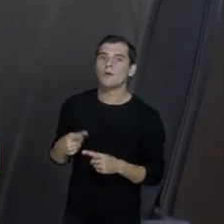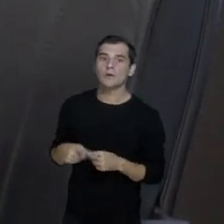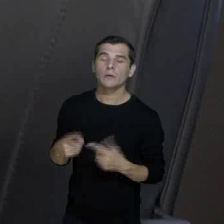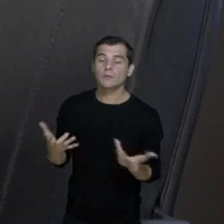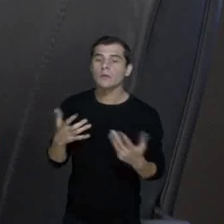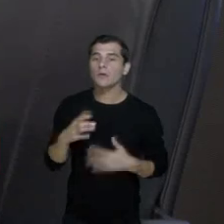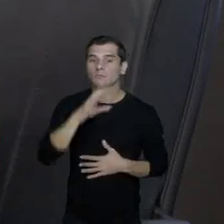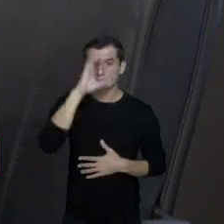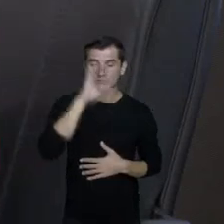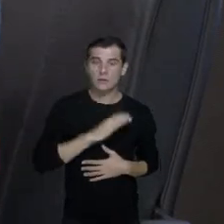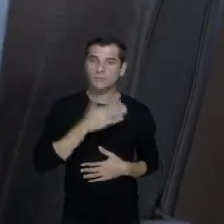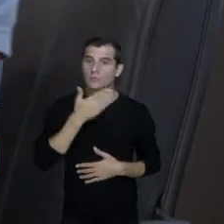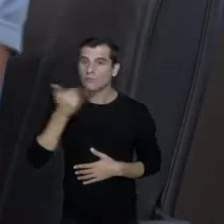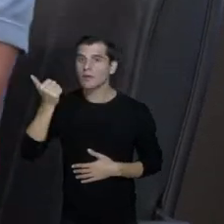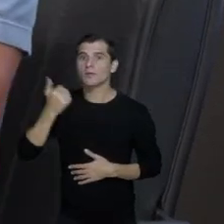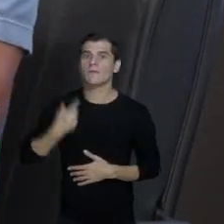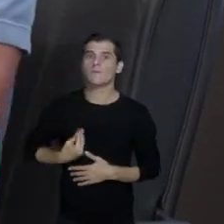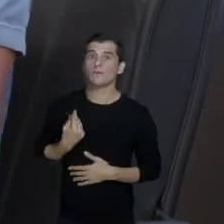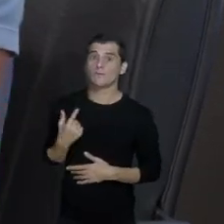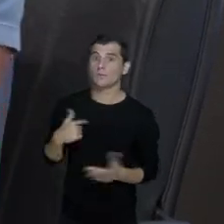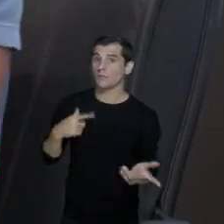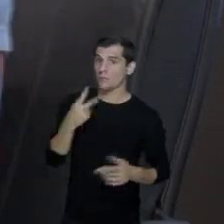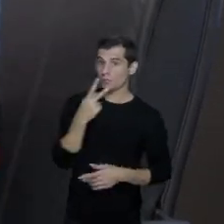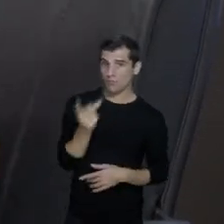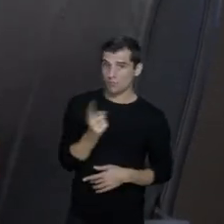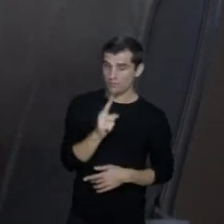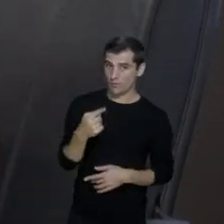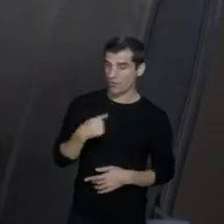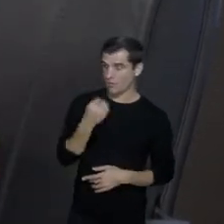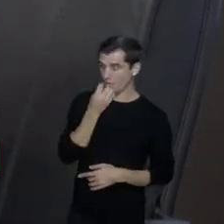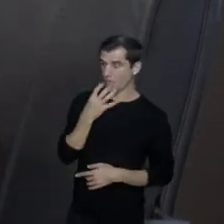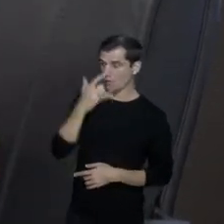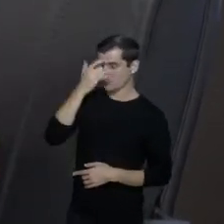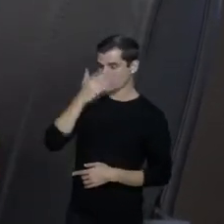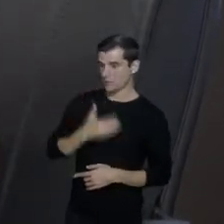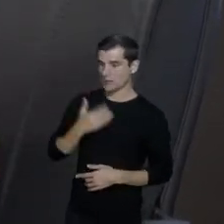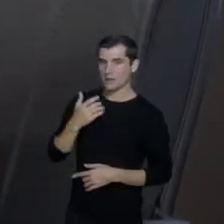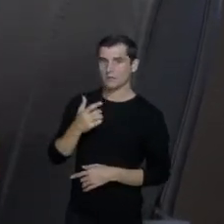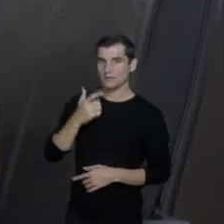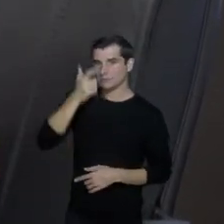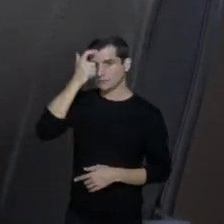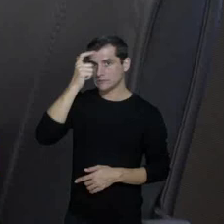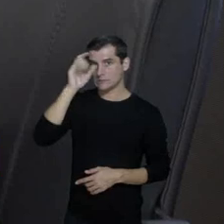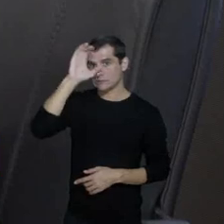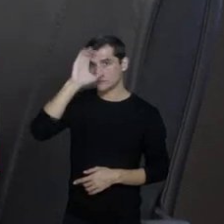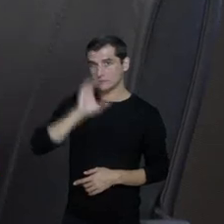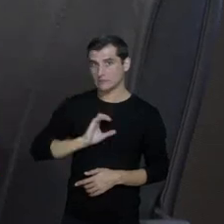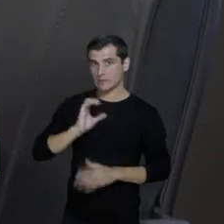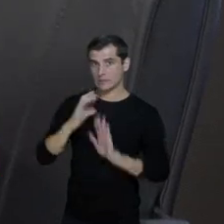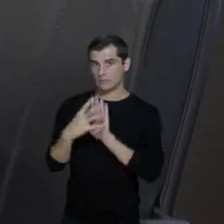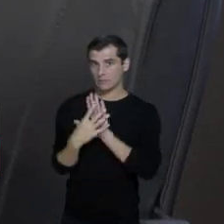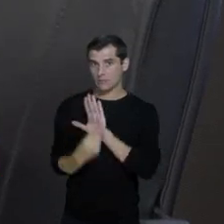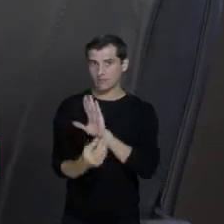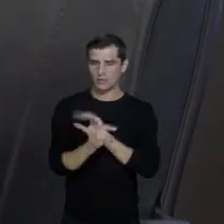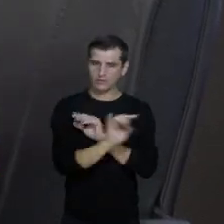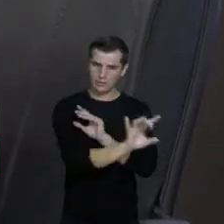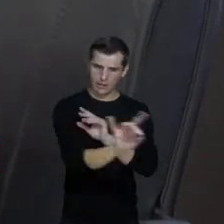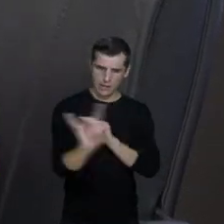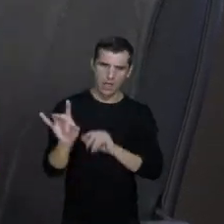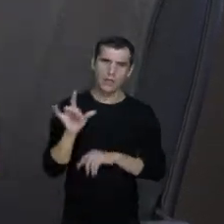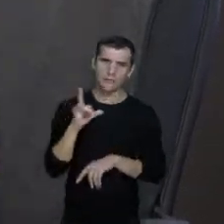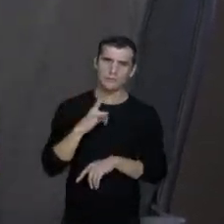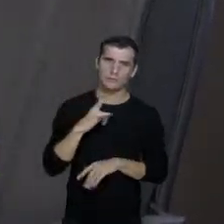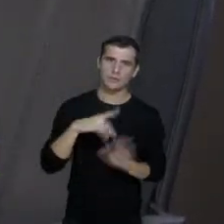melhor não tô dizendo que eu sou um bom cidadão tá gente eu acho que isso aí cada um tem que analisar a sua